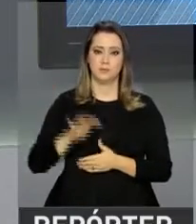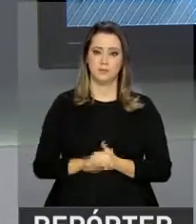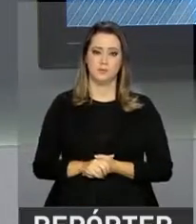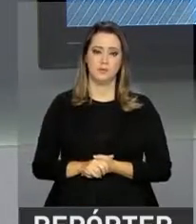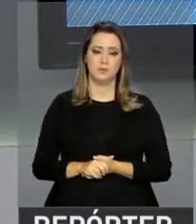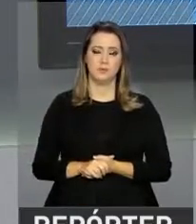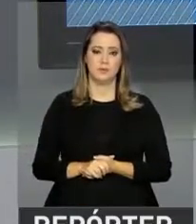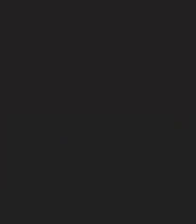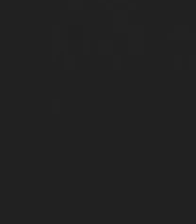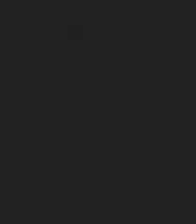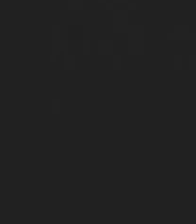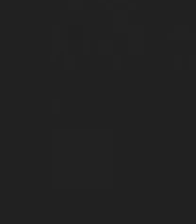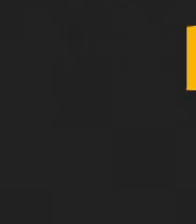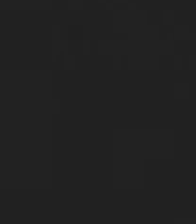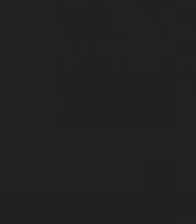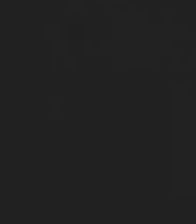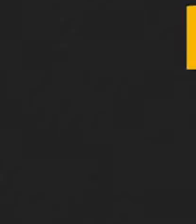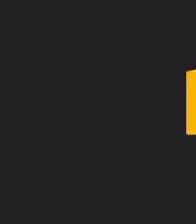federal